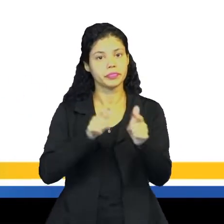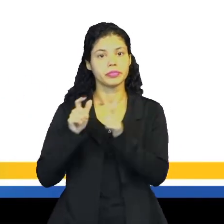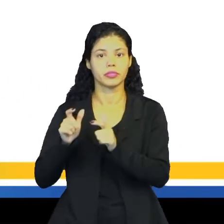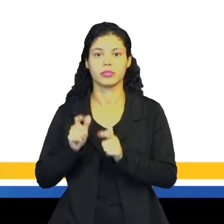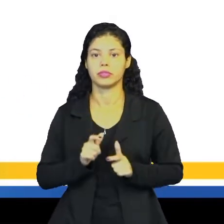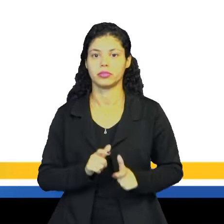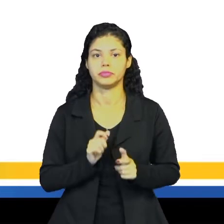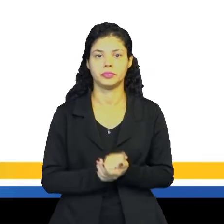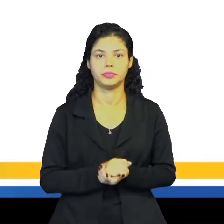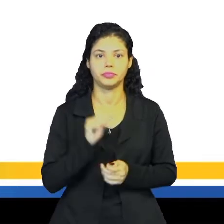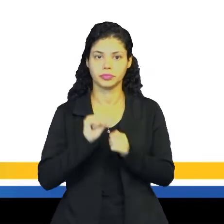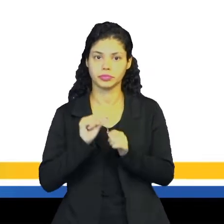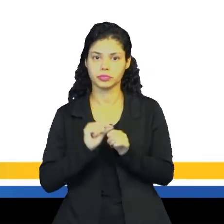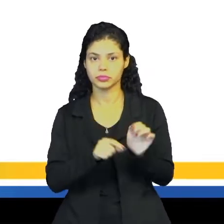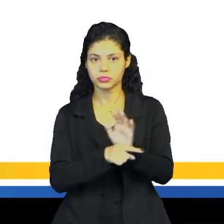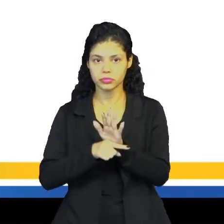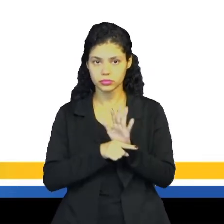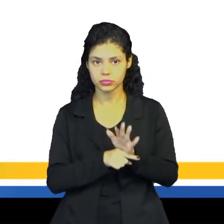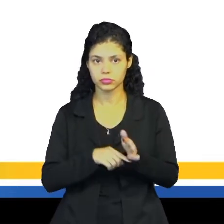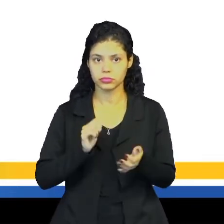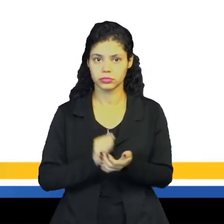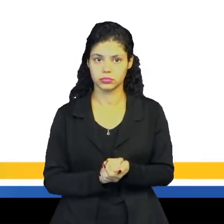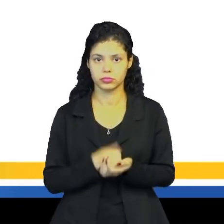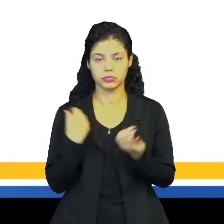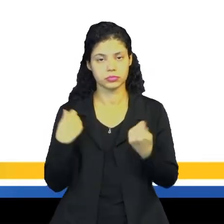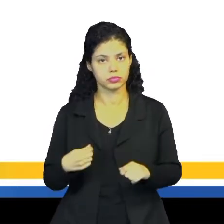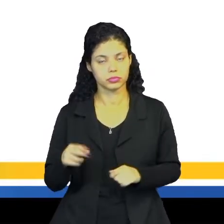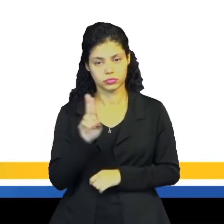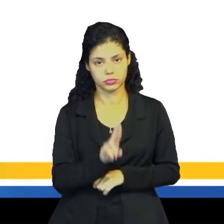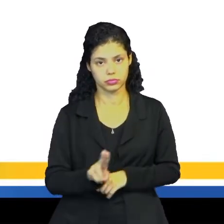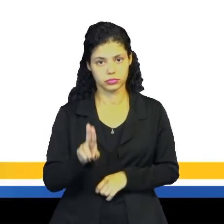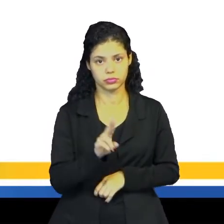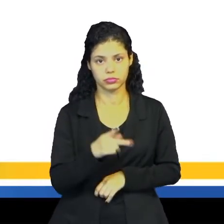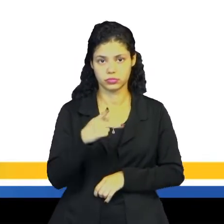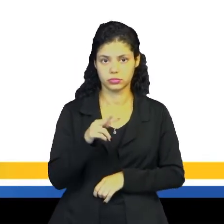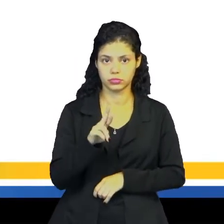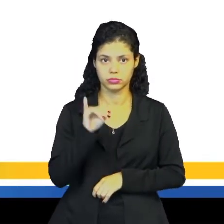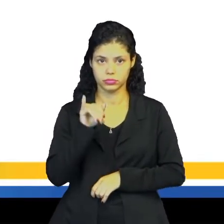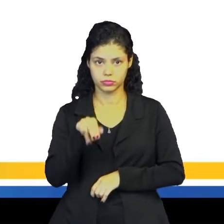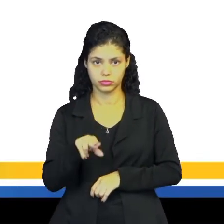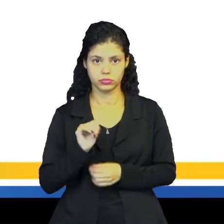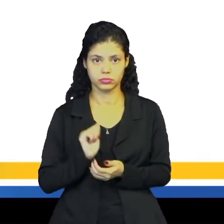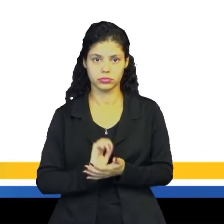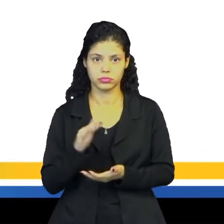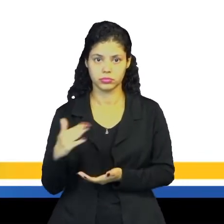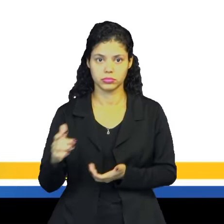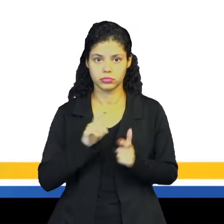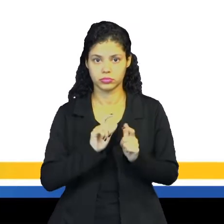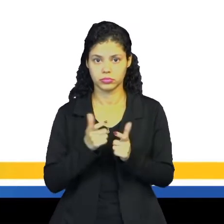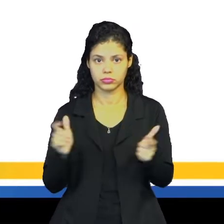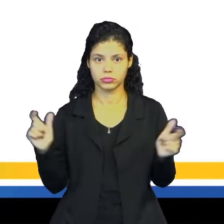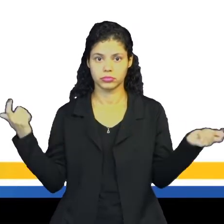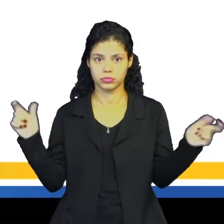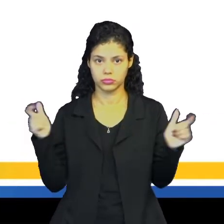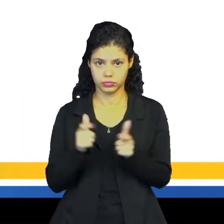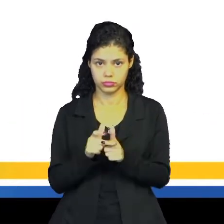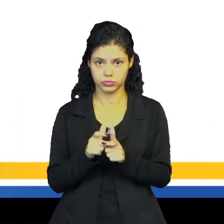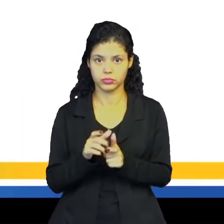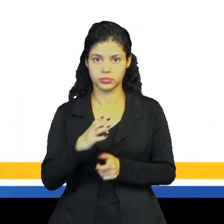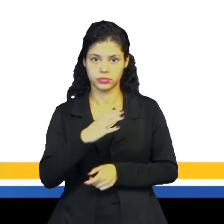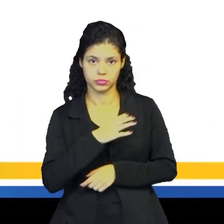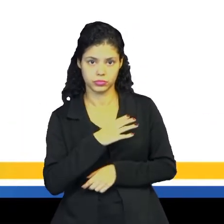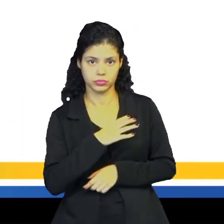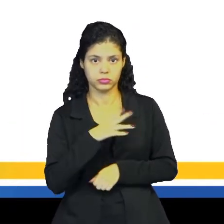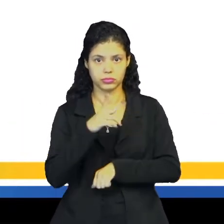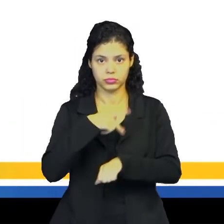lugar, né? Ao fazer uma referência a um lugar, nós devemos utilizar a preposição in quando falarmos de locais menores, como